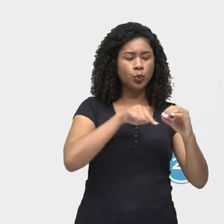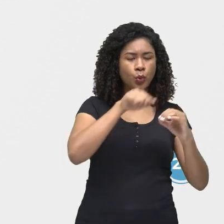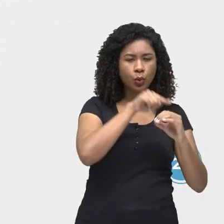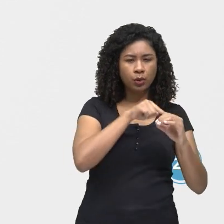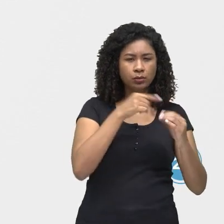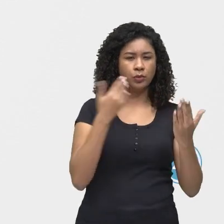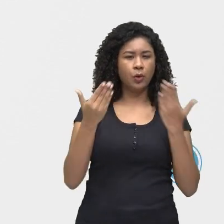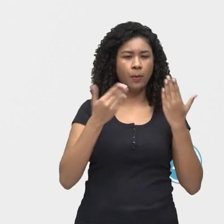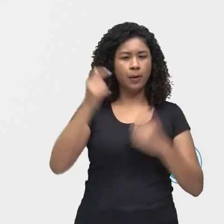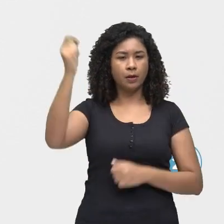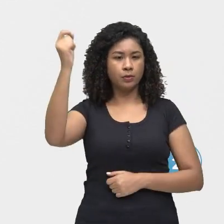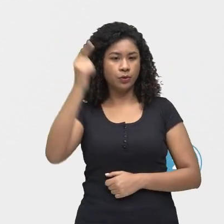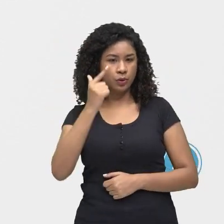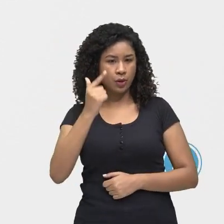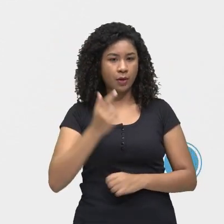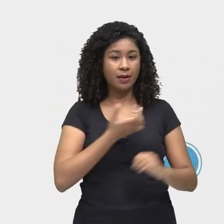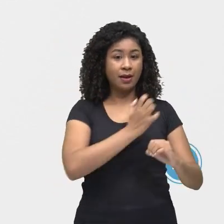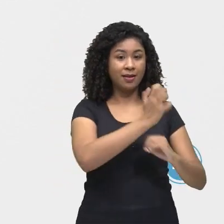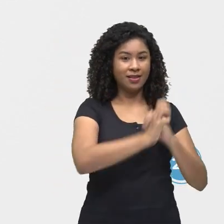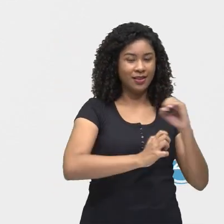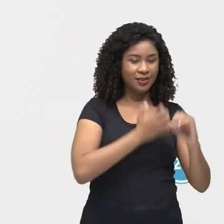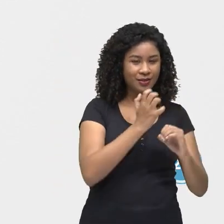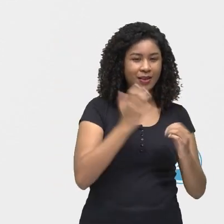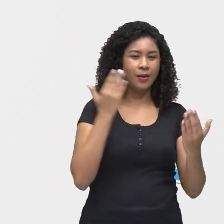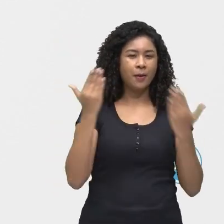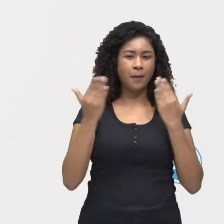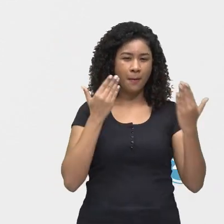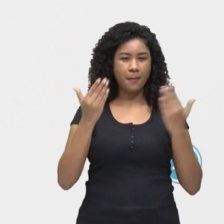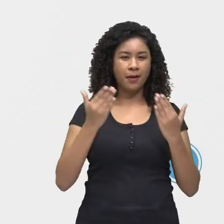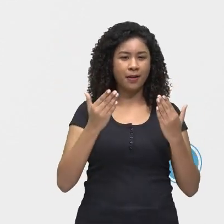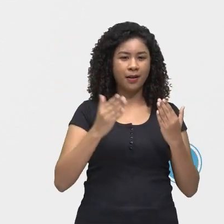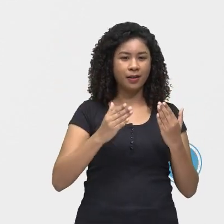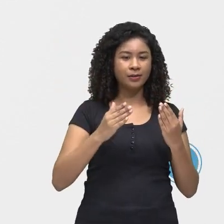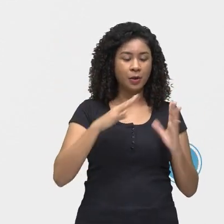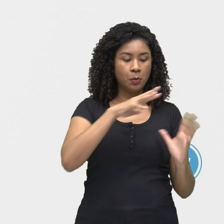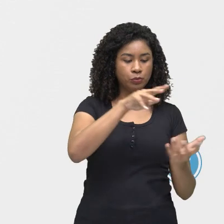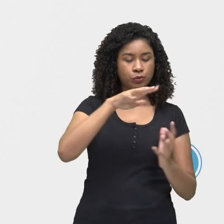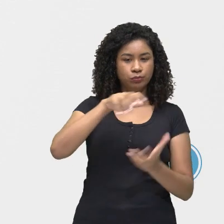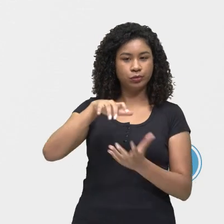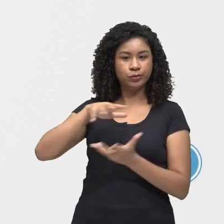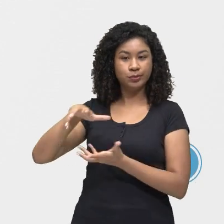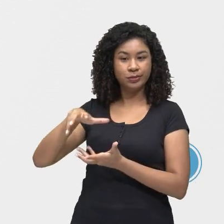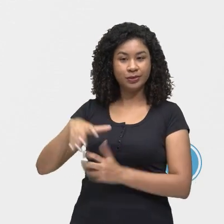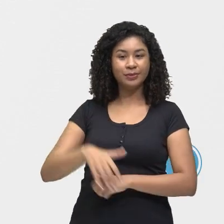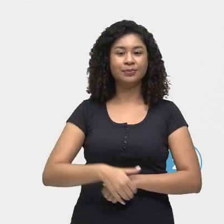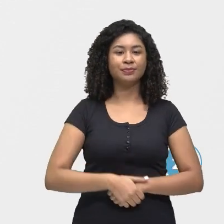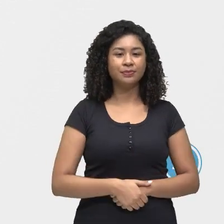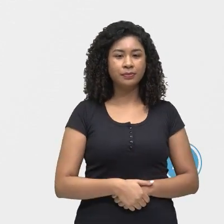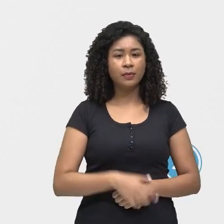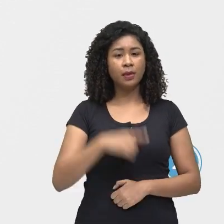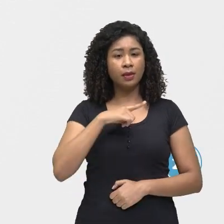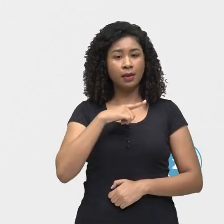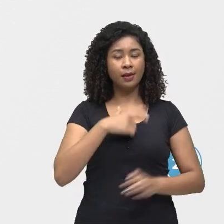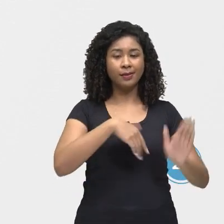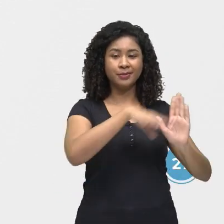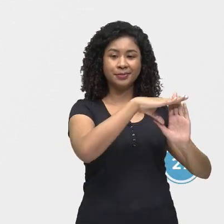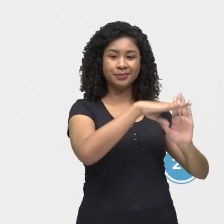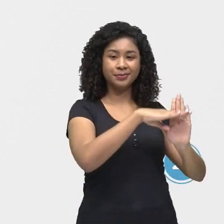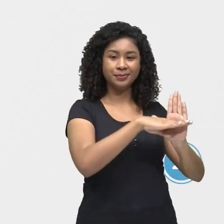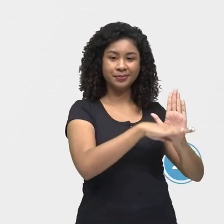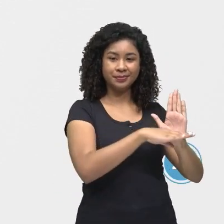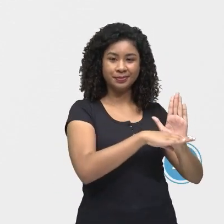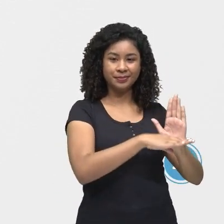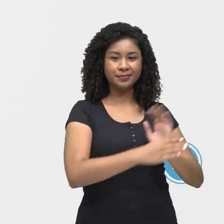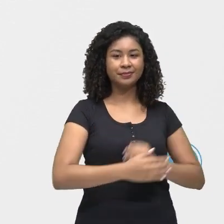a eletrosfera aos planetas, né? E aí nós tivemos as alternativas, né? Como a